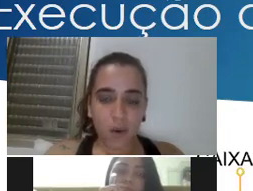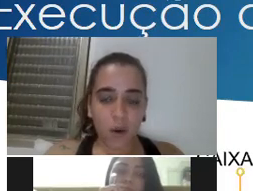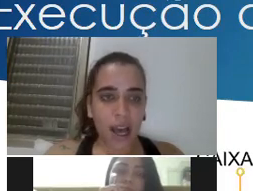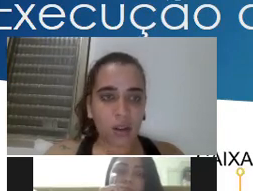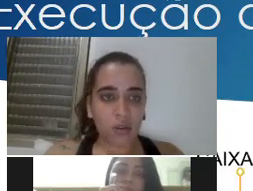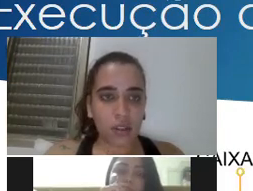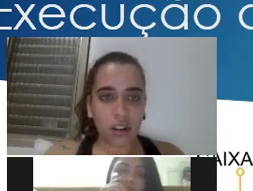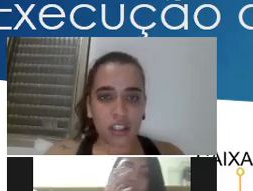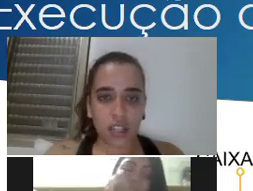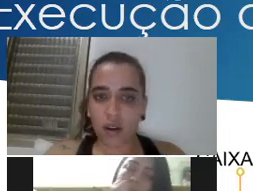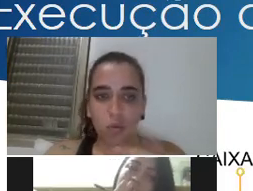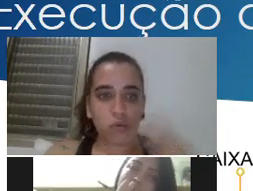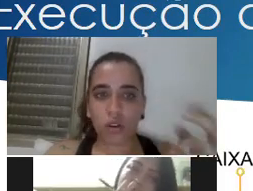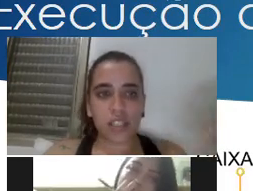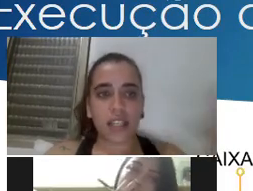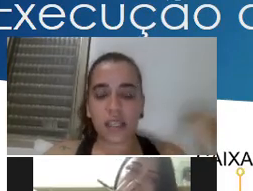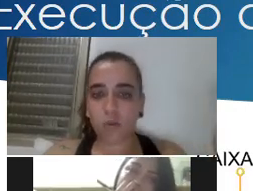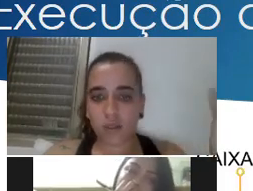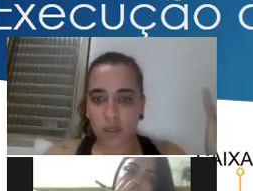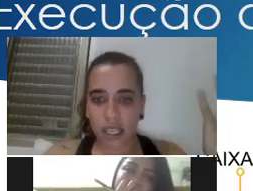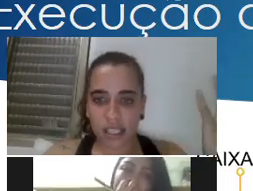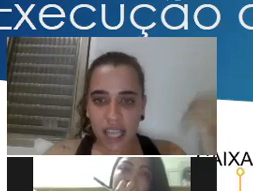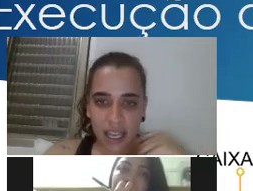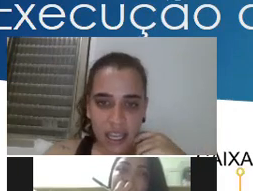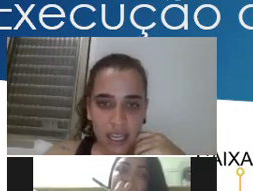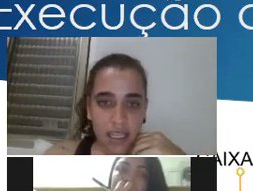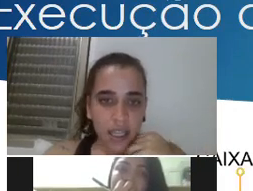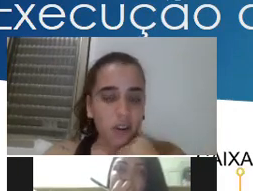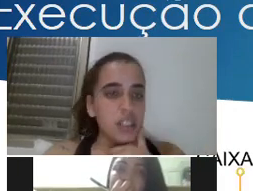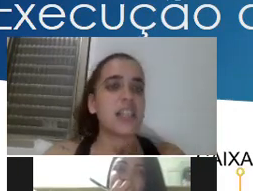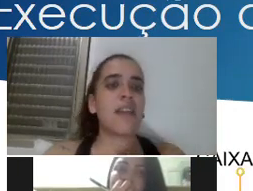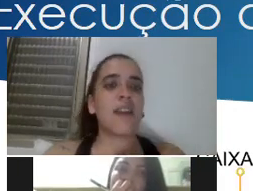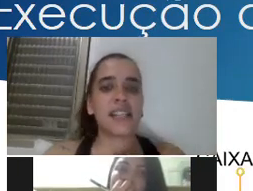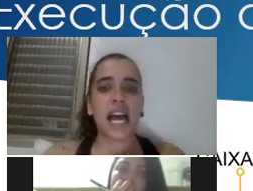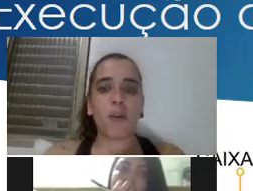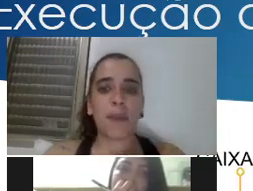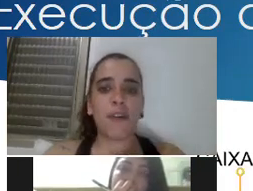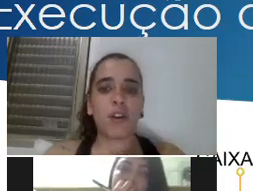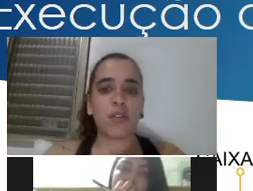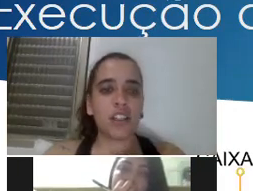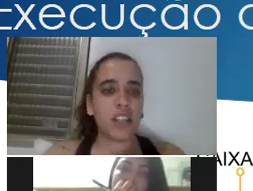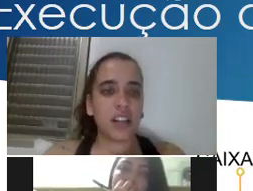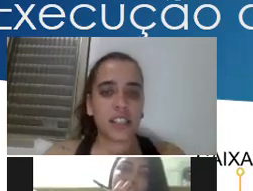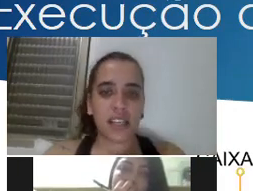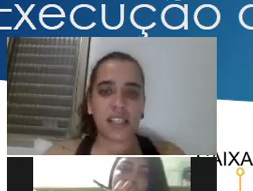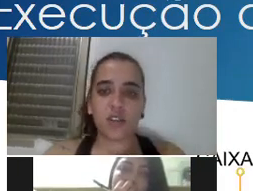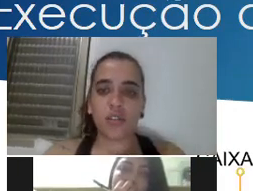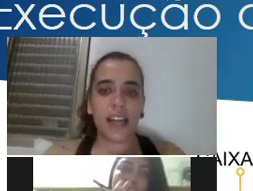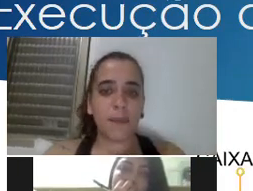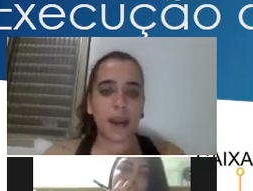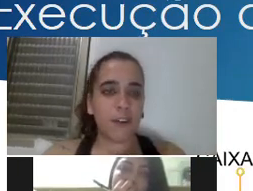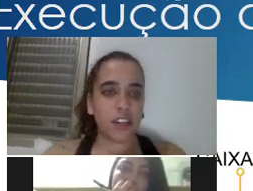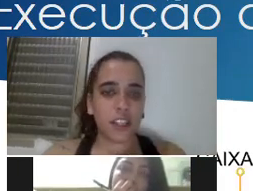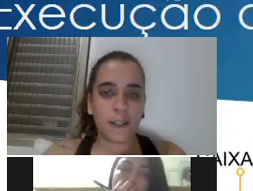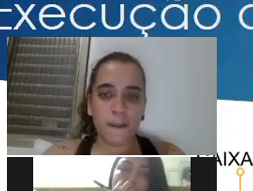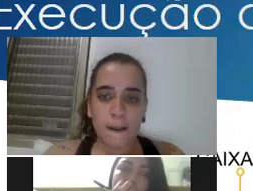não prever um ralo no seu radier, 1, 2, 3, quantos você quiser, você não vai conseguir levar essa água para fora do radier, sem ser jogar